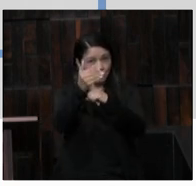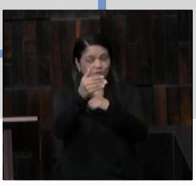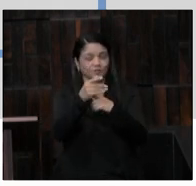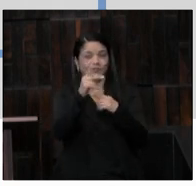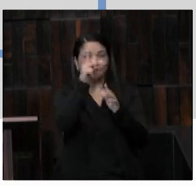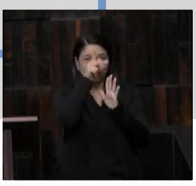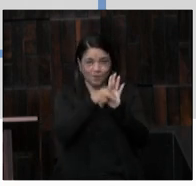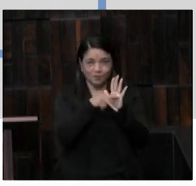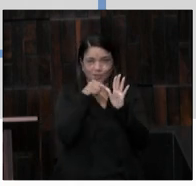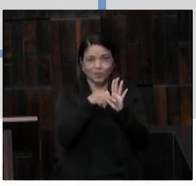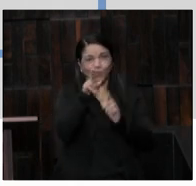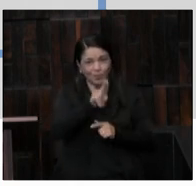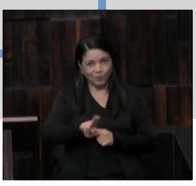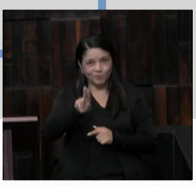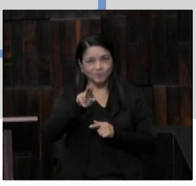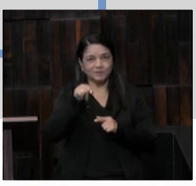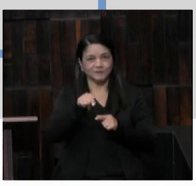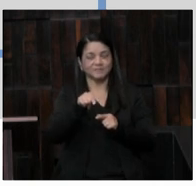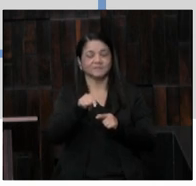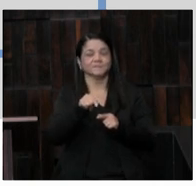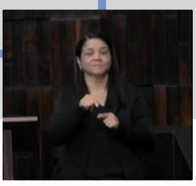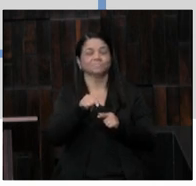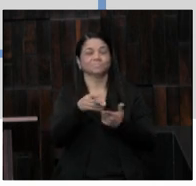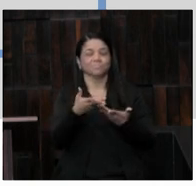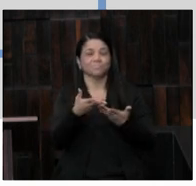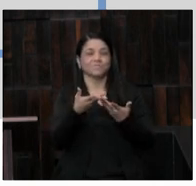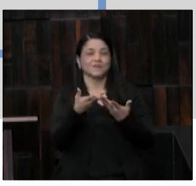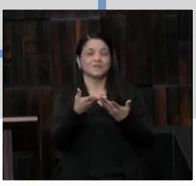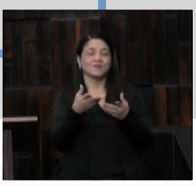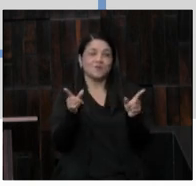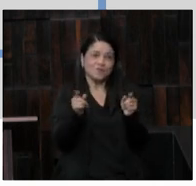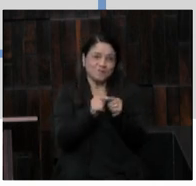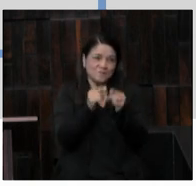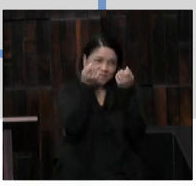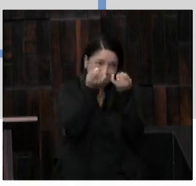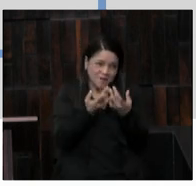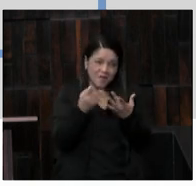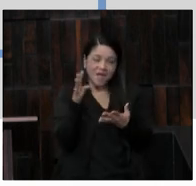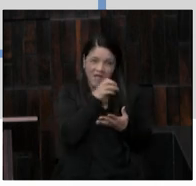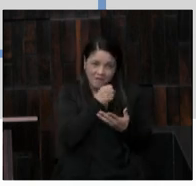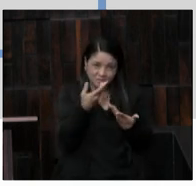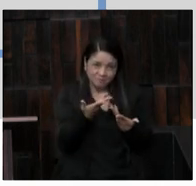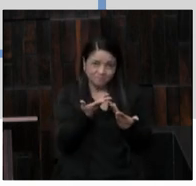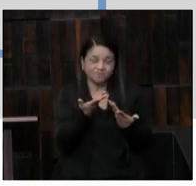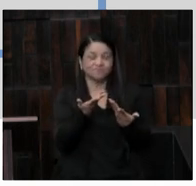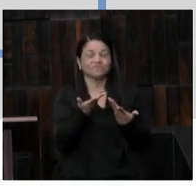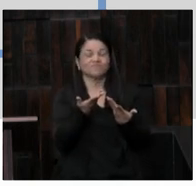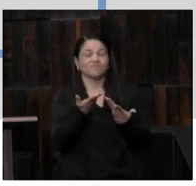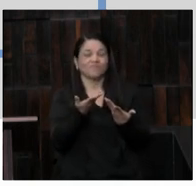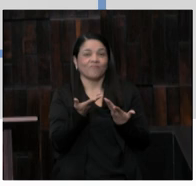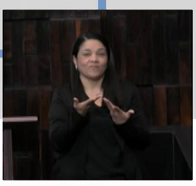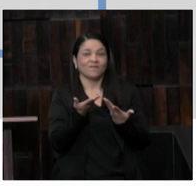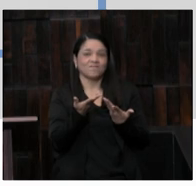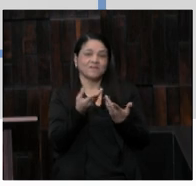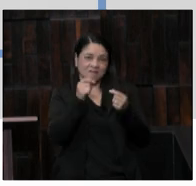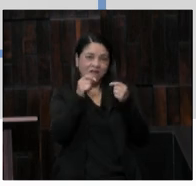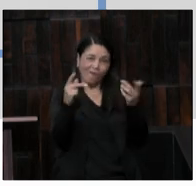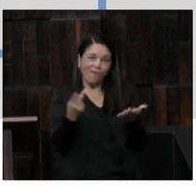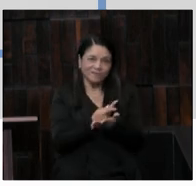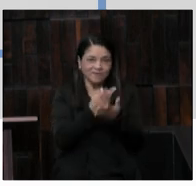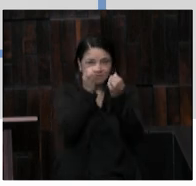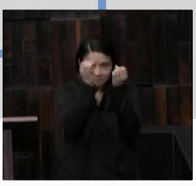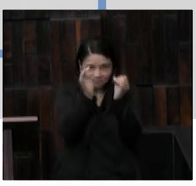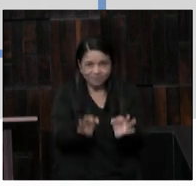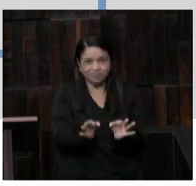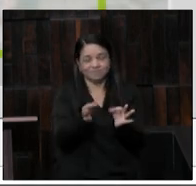projeto, né, ela ocorre, a grosso modo, dessa forma, que pelo tempo escasso a gente não consegue explicar melhor, mas é dessa forma que ele acontece. Pode